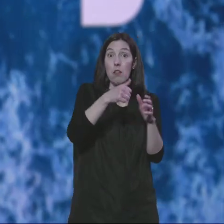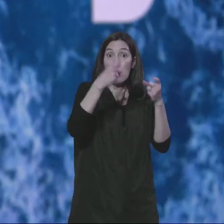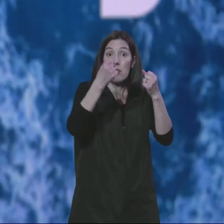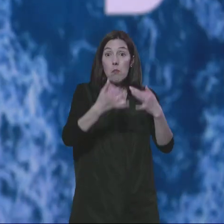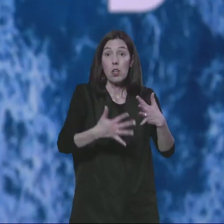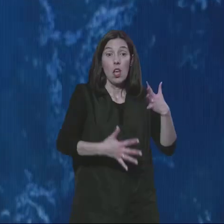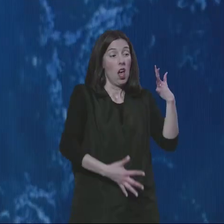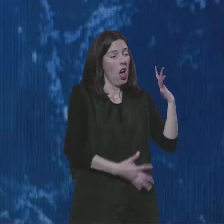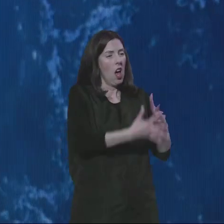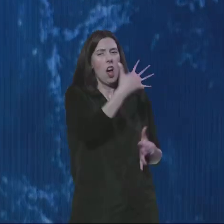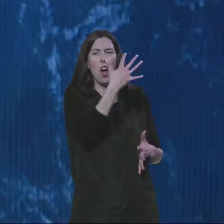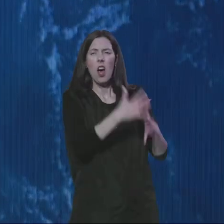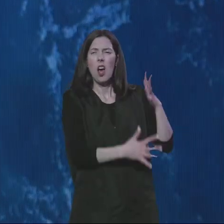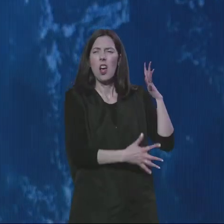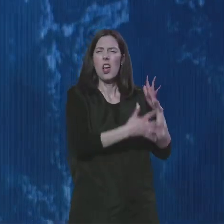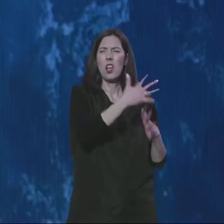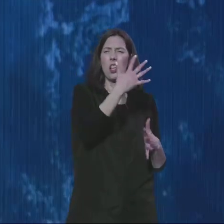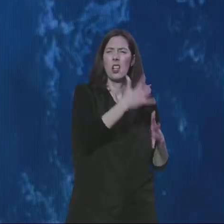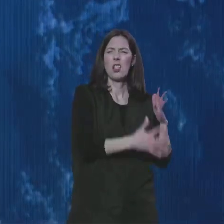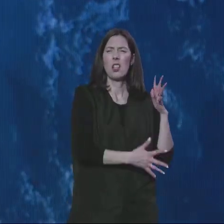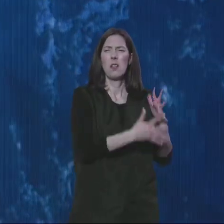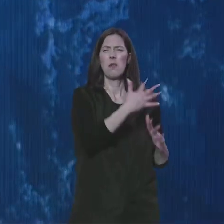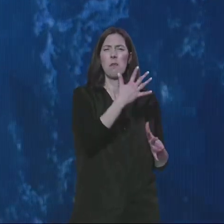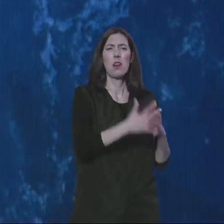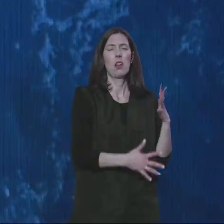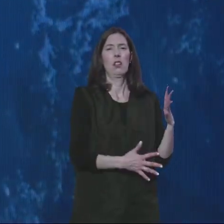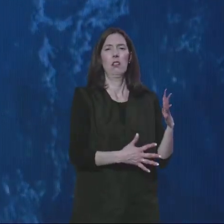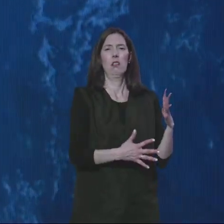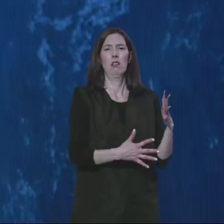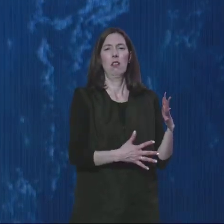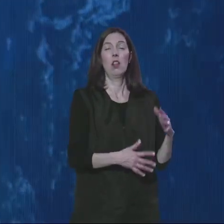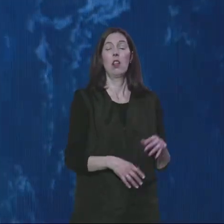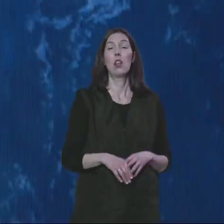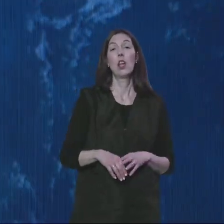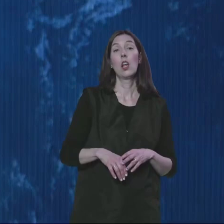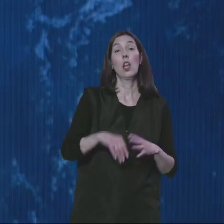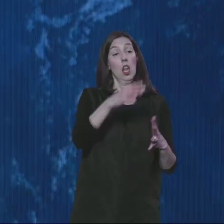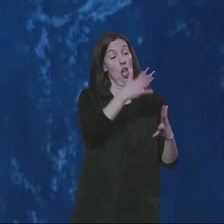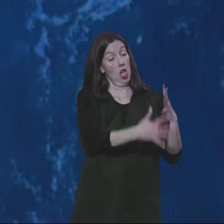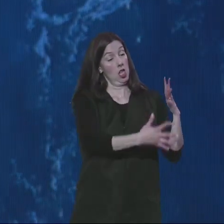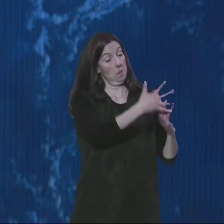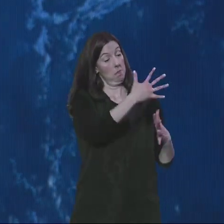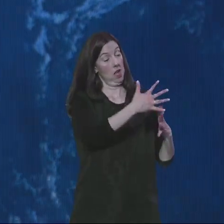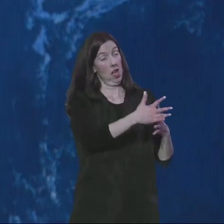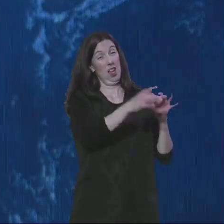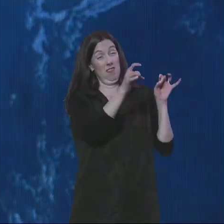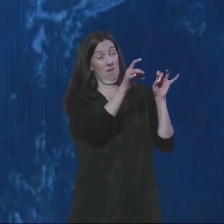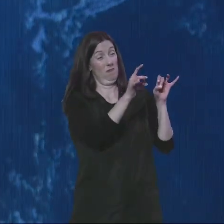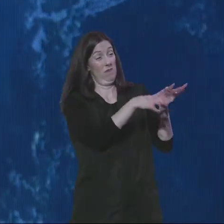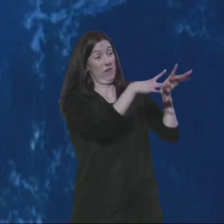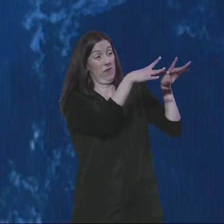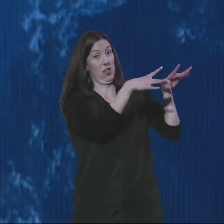Olha só, a Bíblia diz assim: livremos-nos de tudo que nos atrapalha e do pecado que